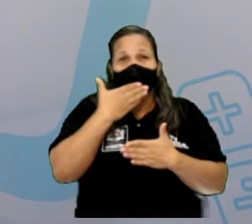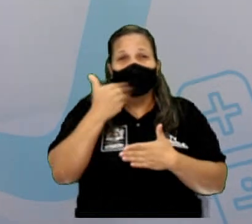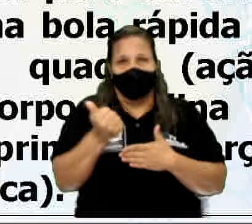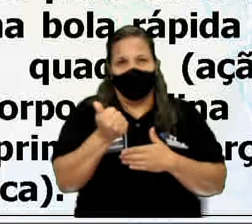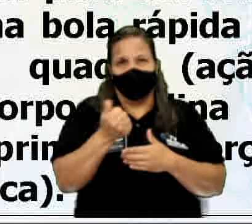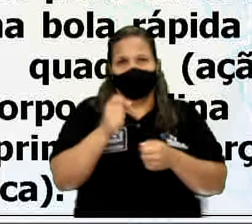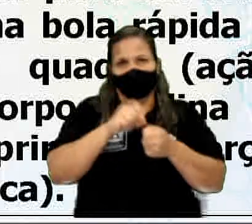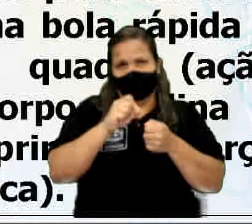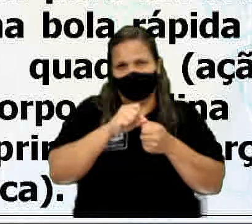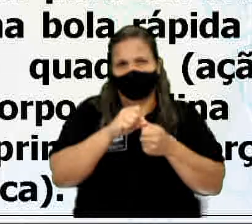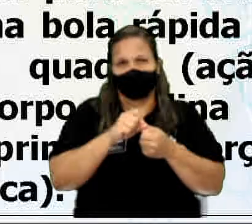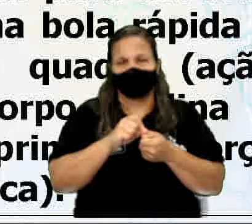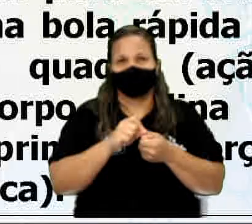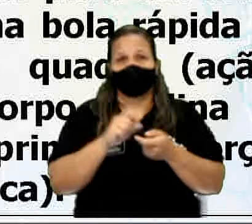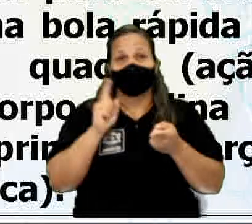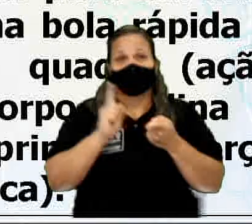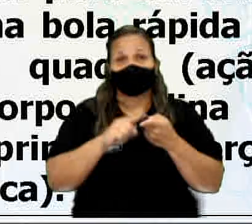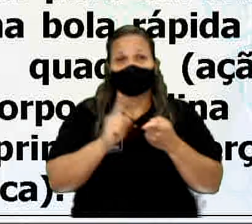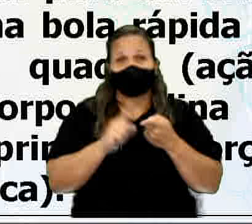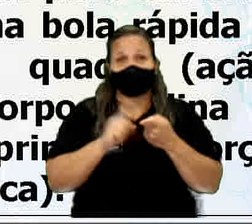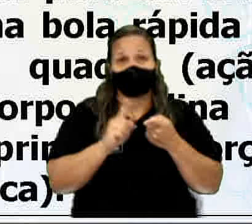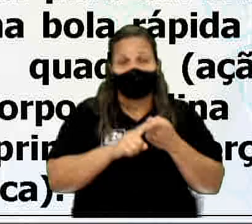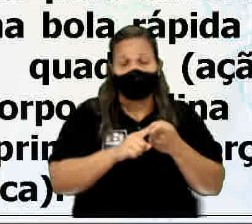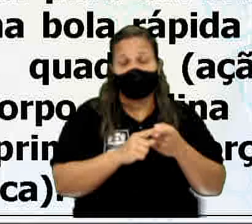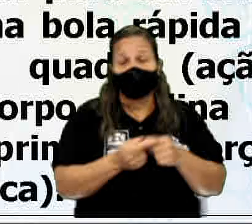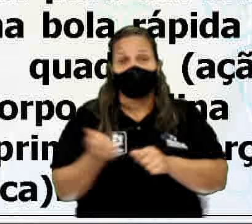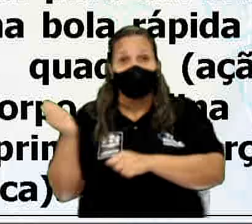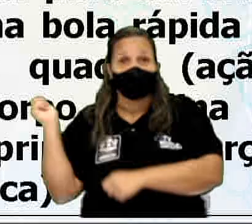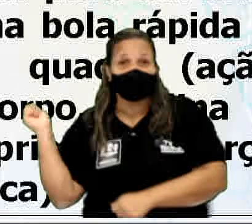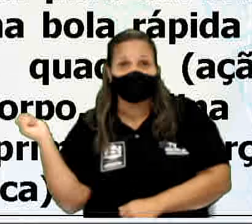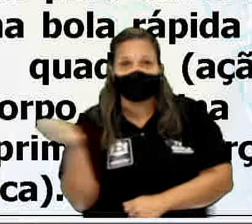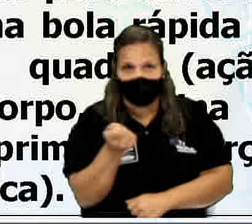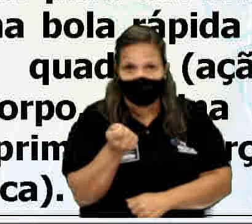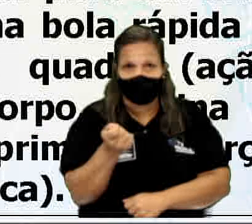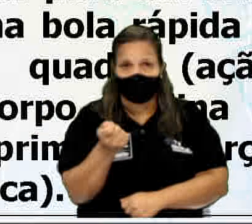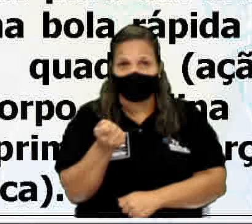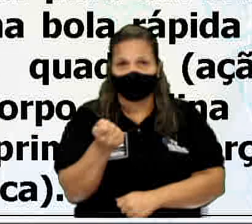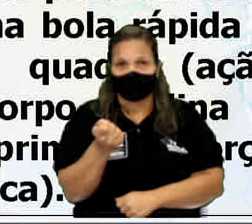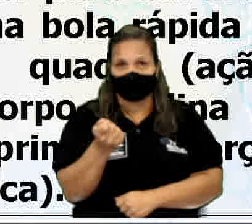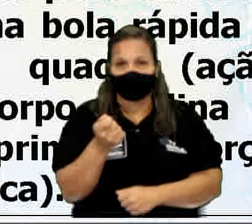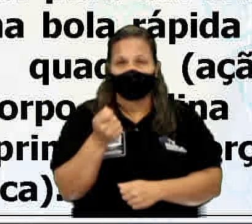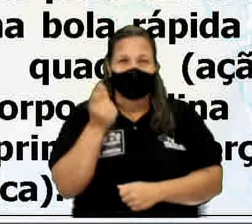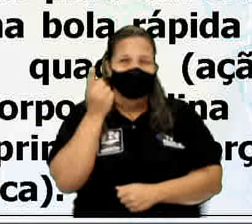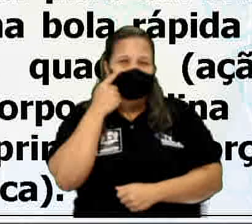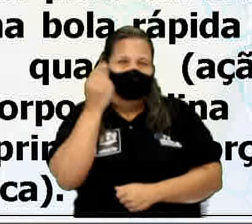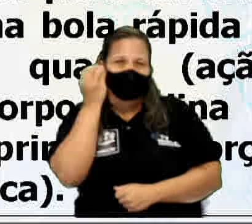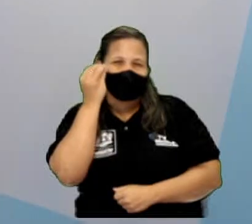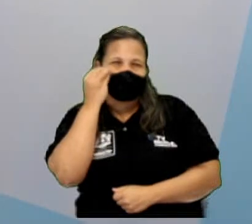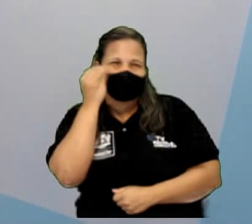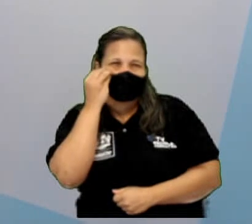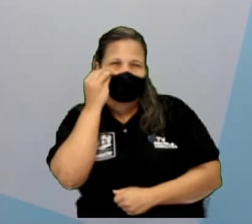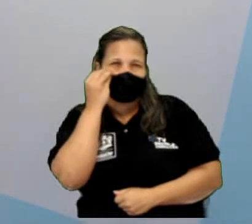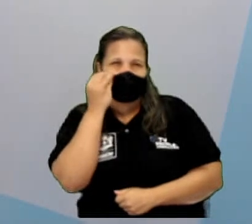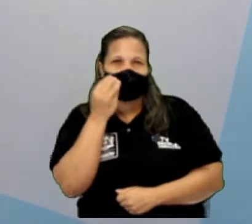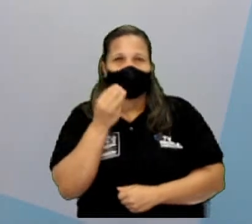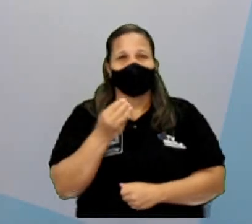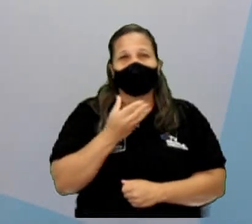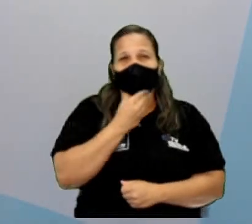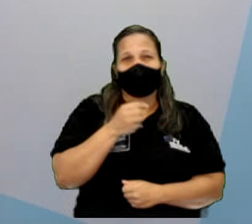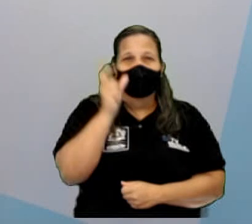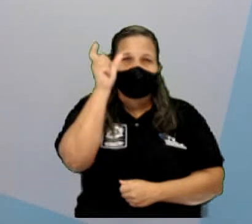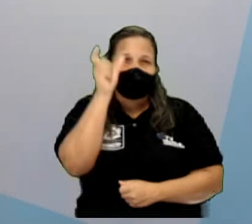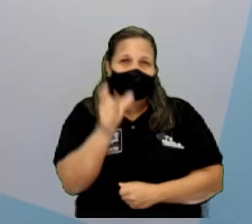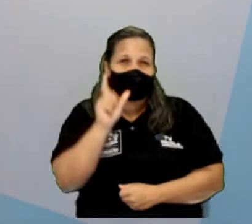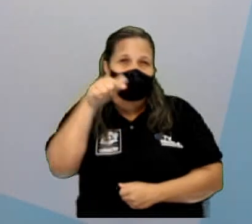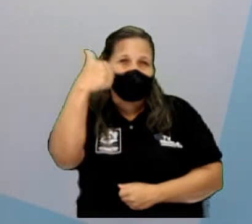um jogador de tênis percebe que seu adversário está posicionado mais para um lado da quadra e decide rebater uma bola rápida e